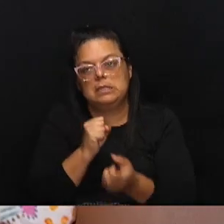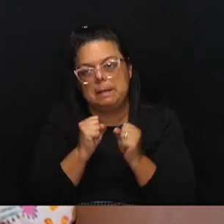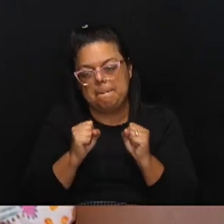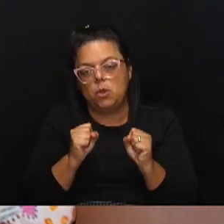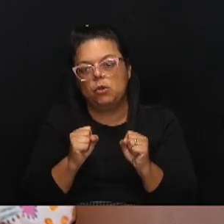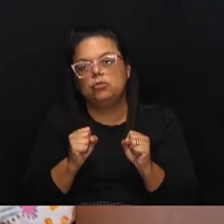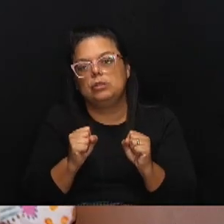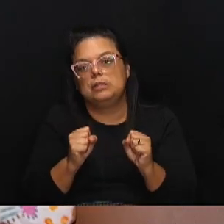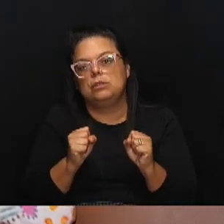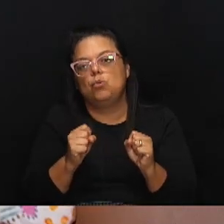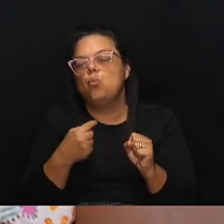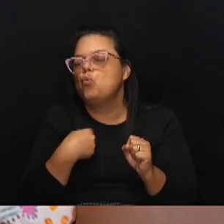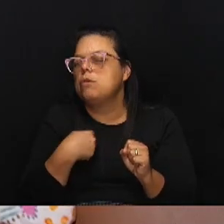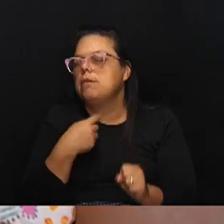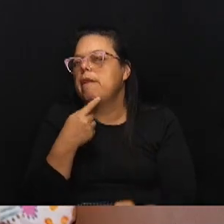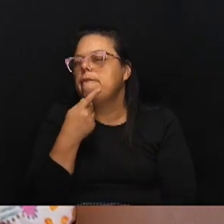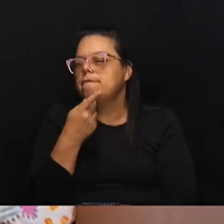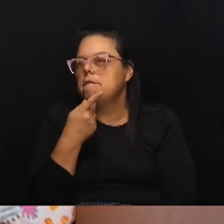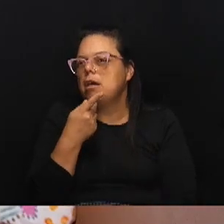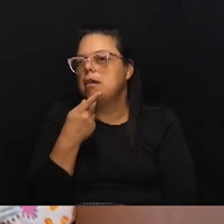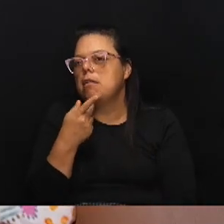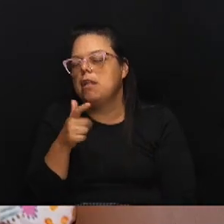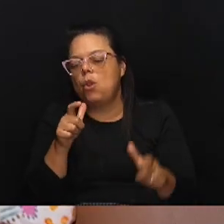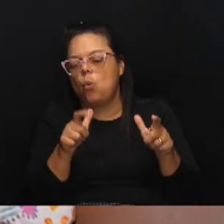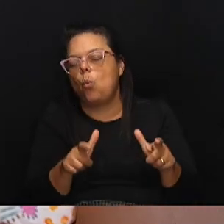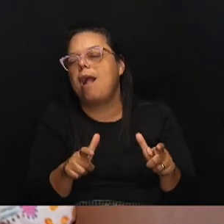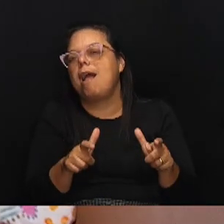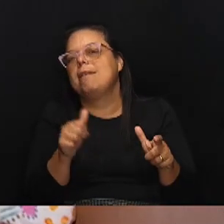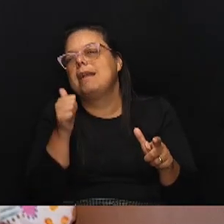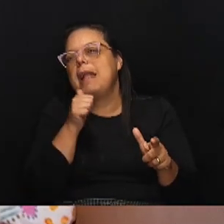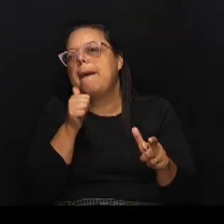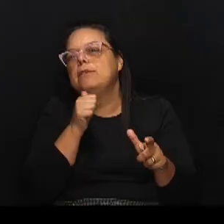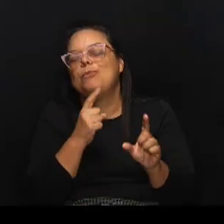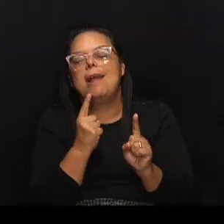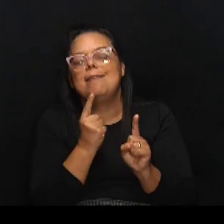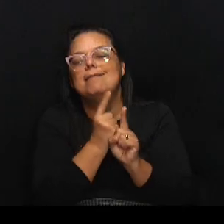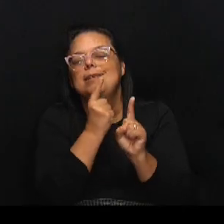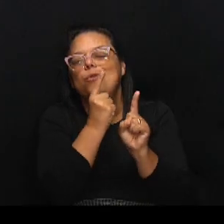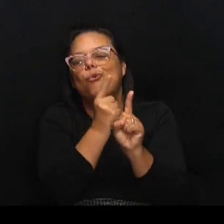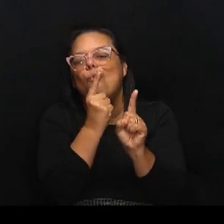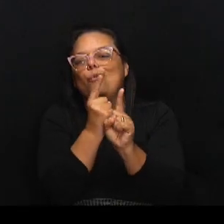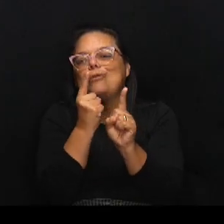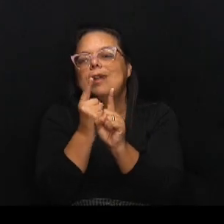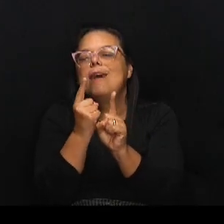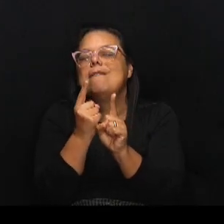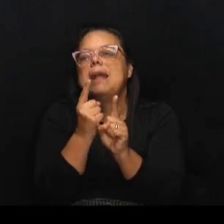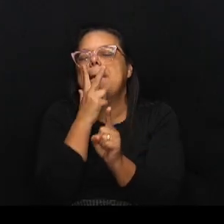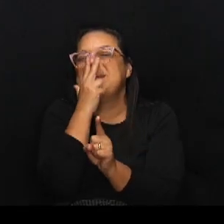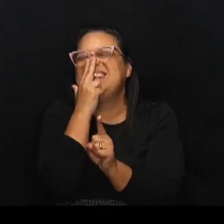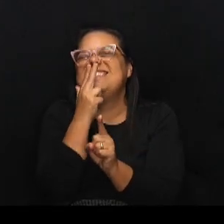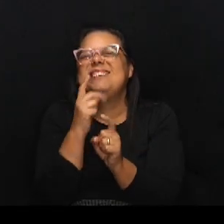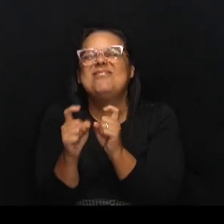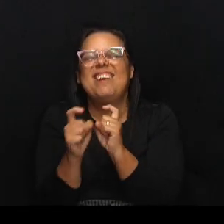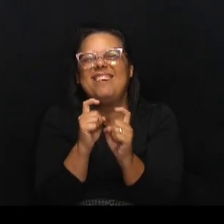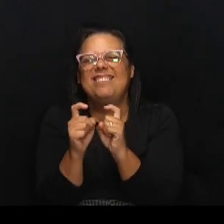talvez, isso que eu estou falando, era um dos poucos lugares em que as mulheres se encontravam, era uma reunião social lavar roupa. Outra, era